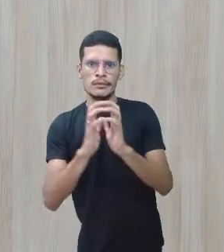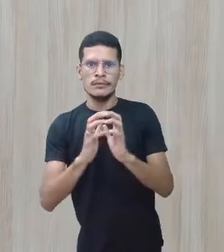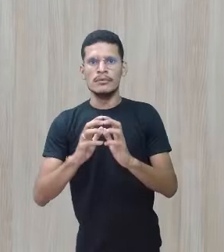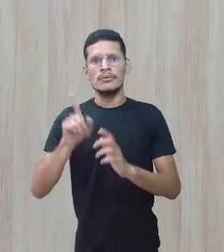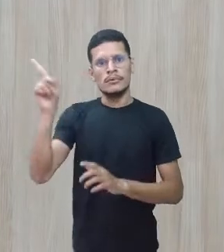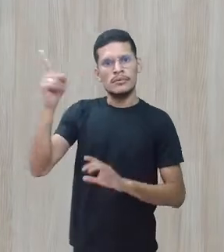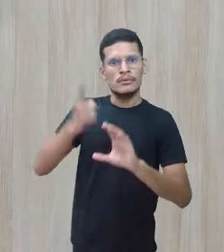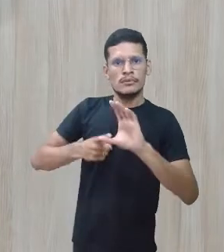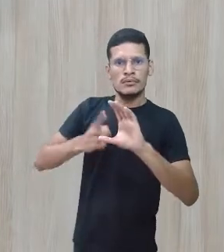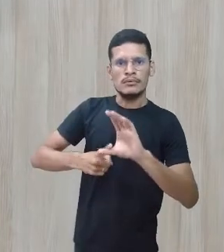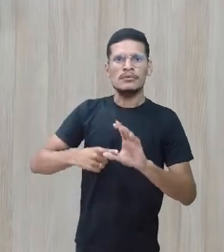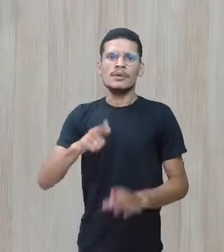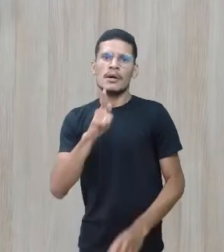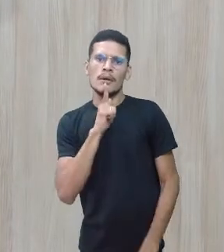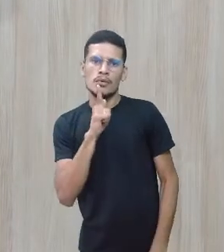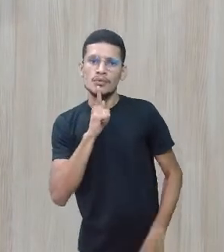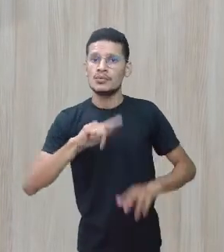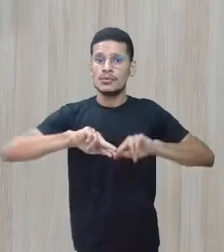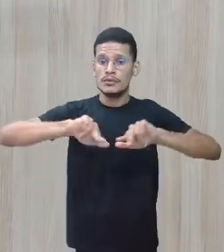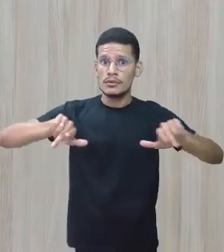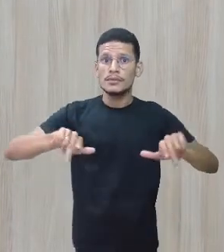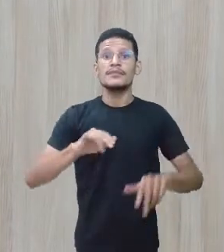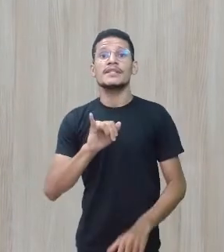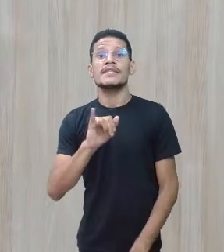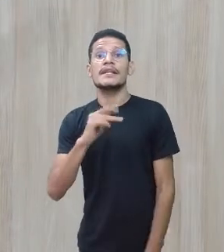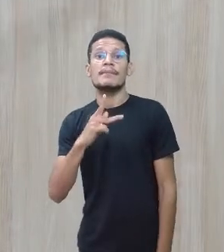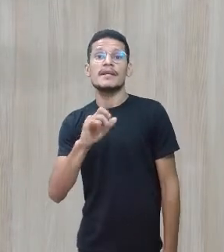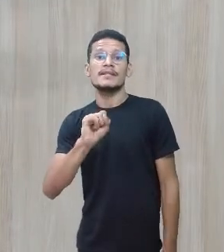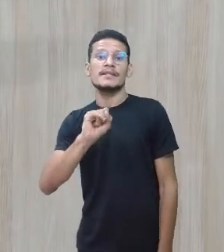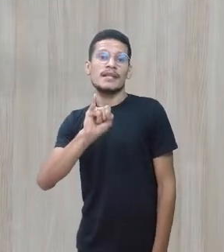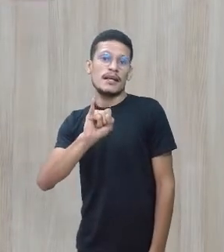Carpina, em Garanhuns, no IPCEP,